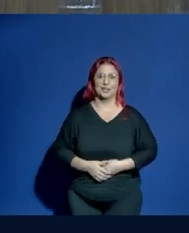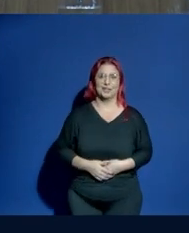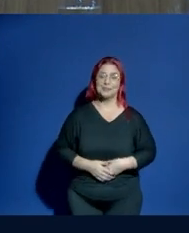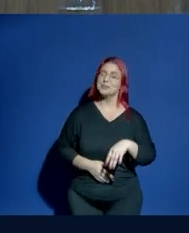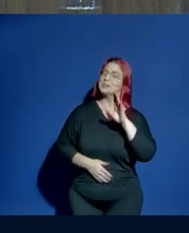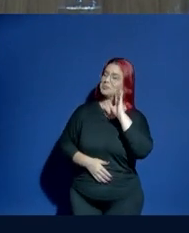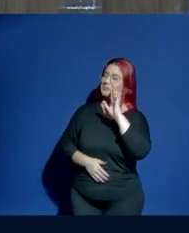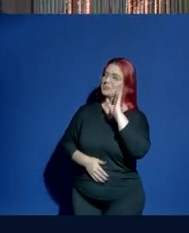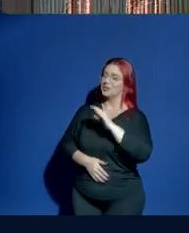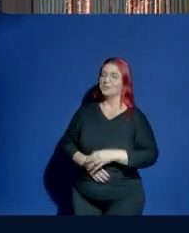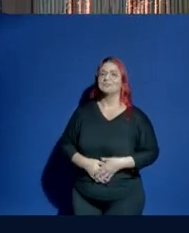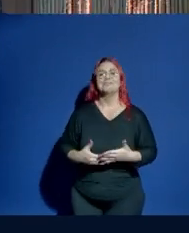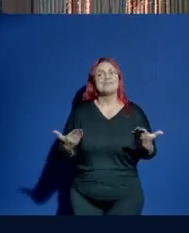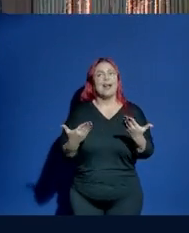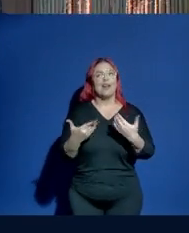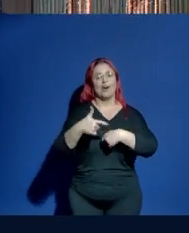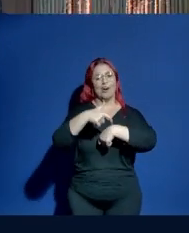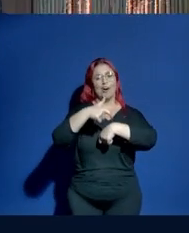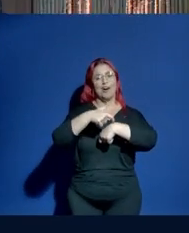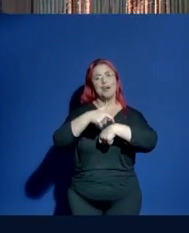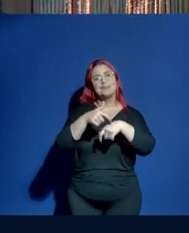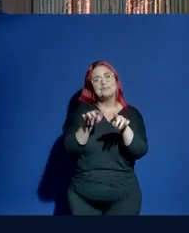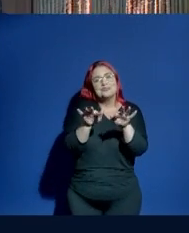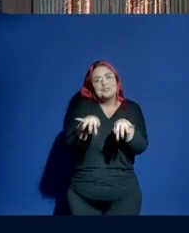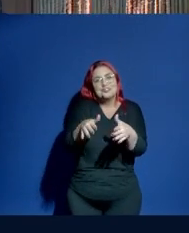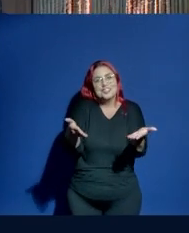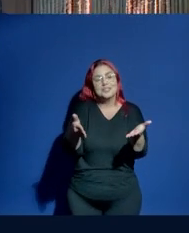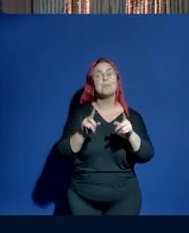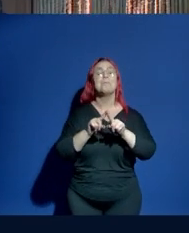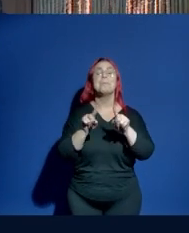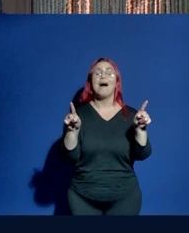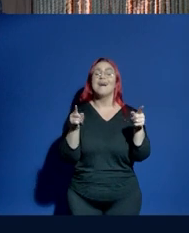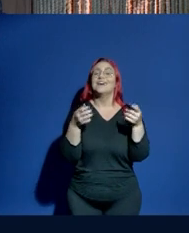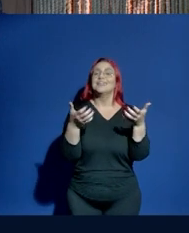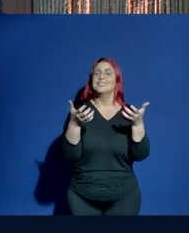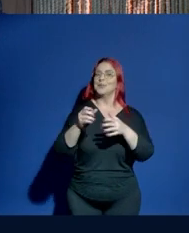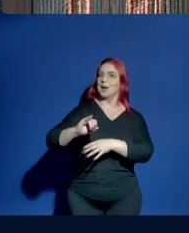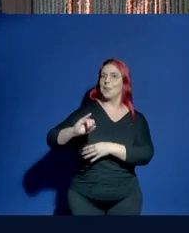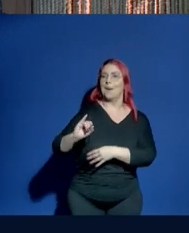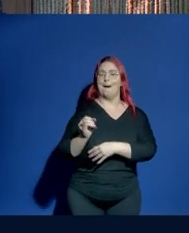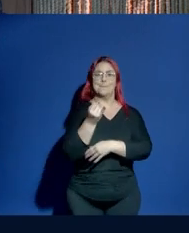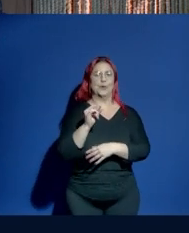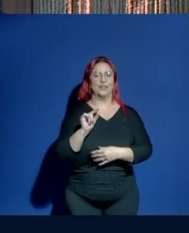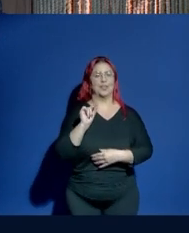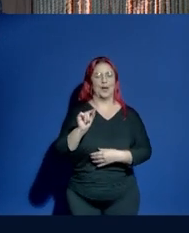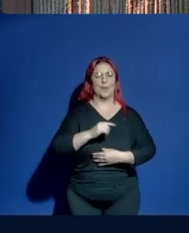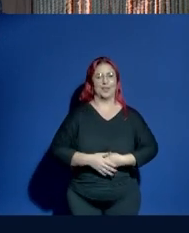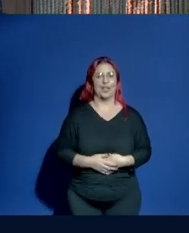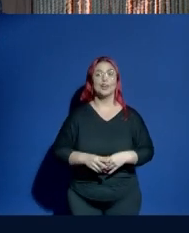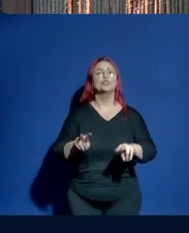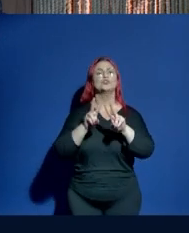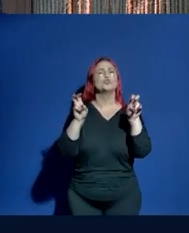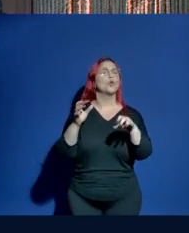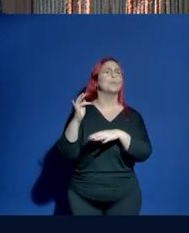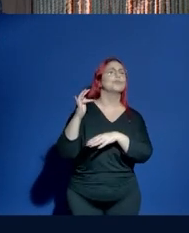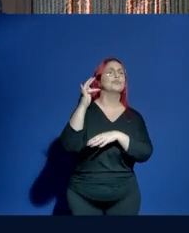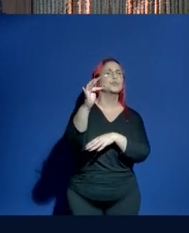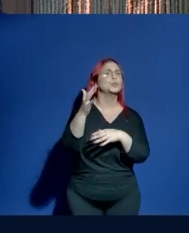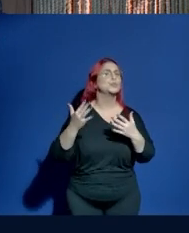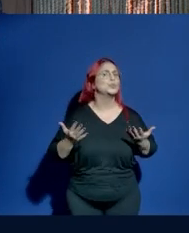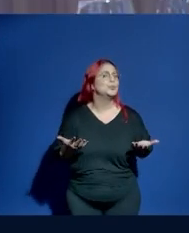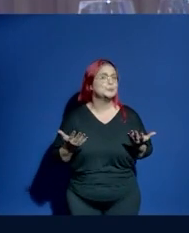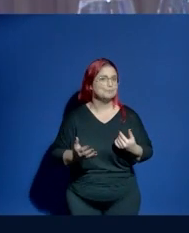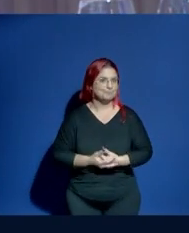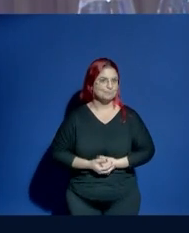a gente tá chegando aqui minutos finais e eu queria aproveitar esse esses minutos finais para a gente falar um pouquinho de futuro né então